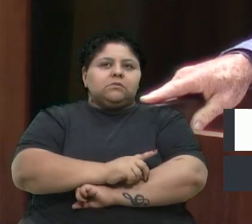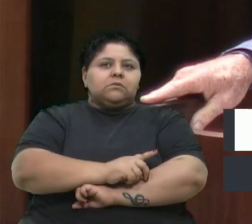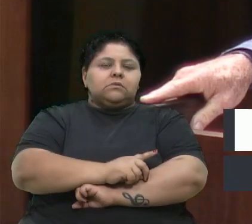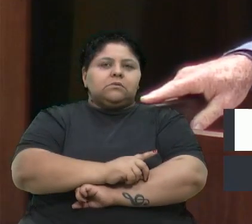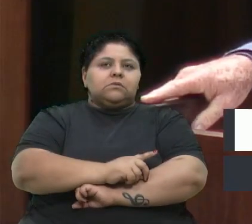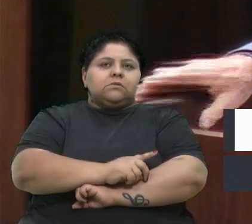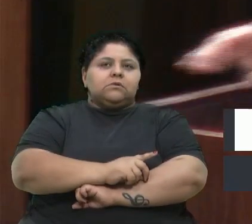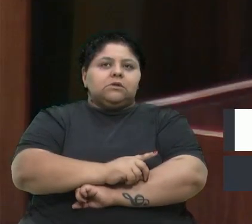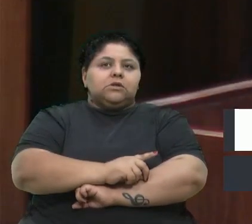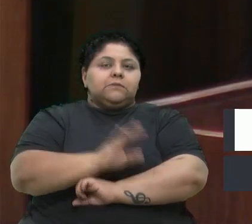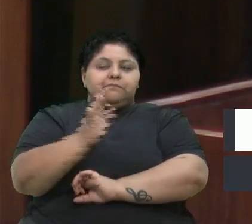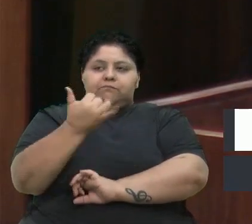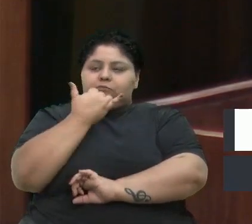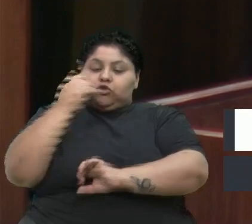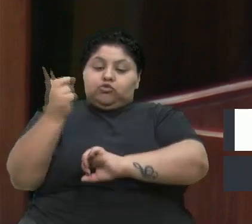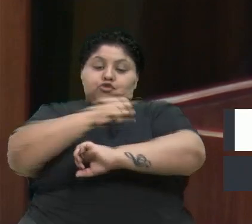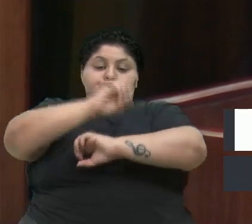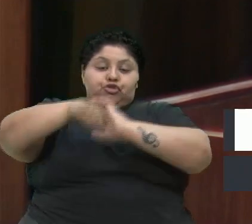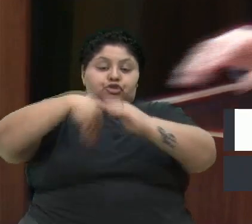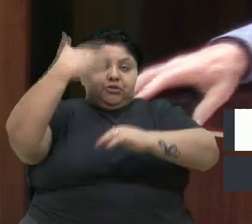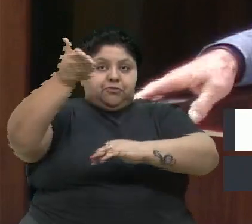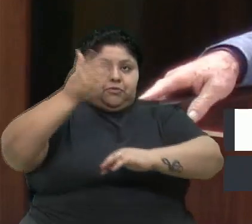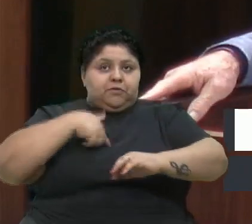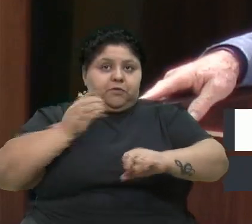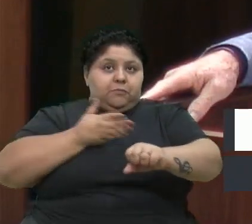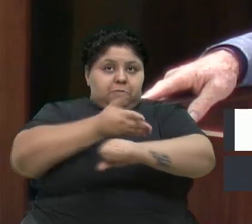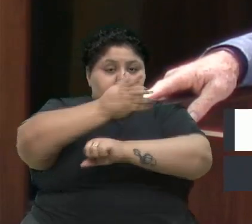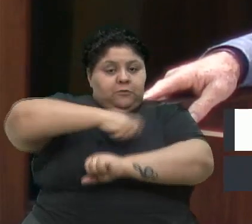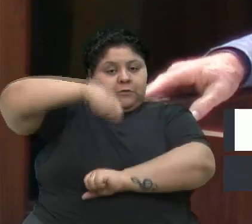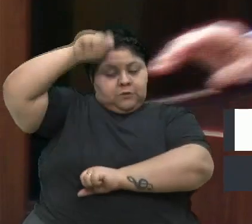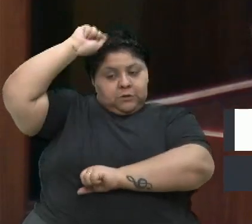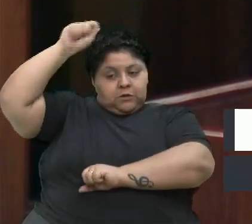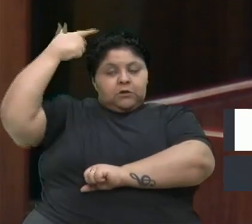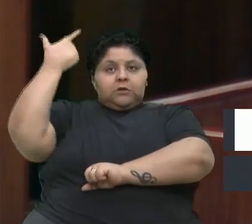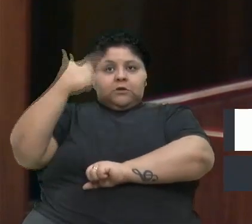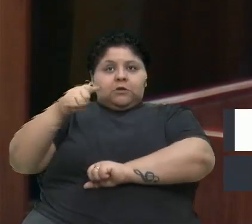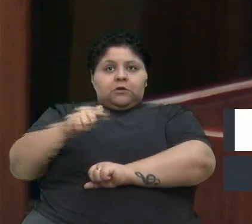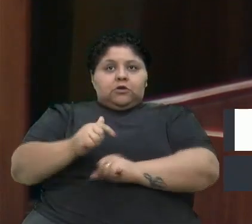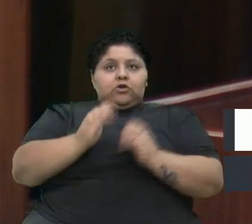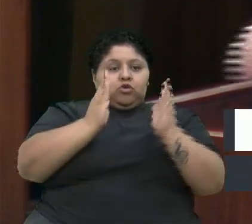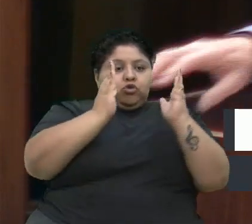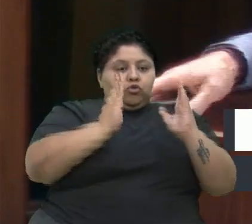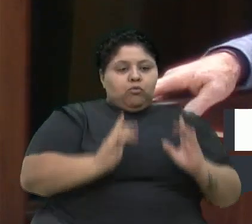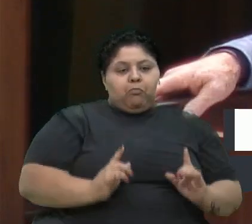aliás, no dia seguinte, eu participei na UX novamente, no Bloco A,